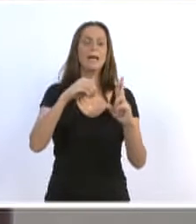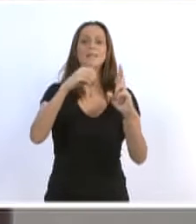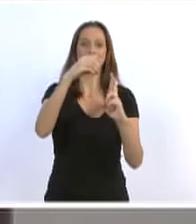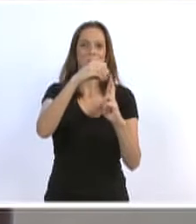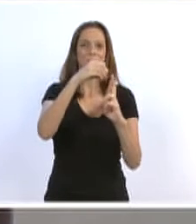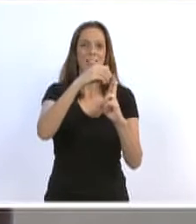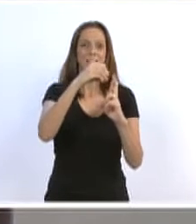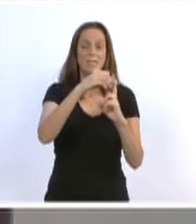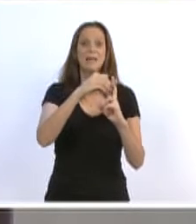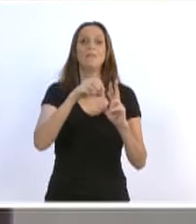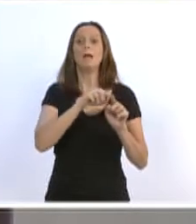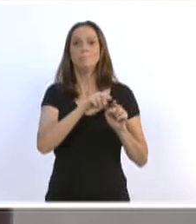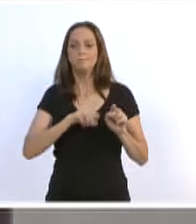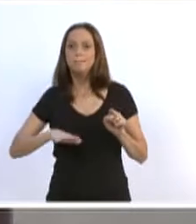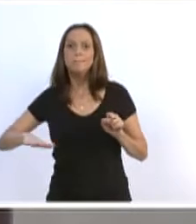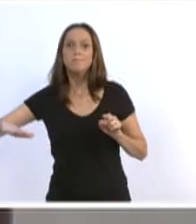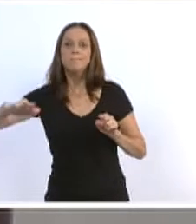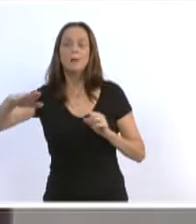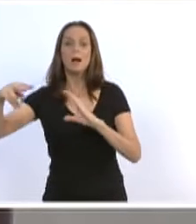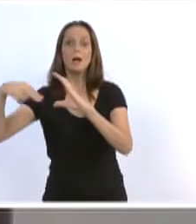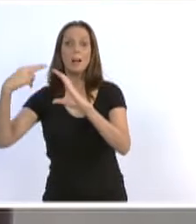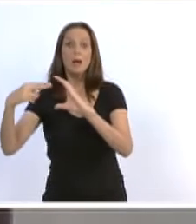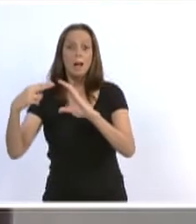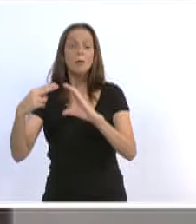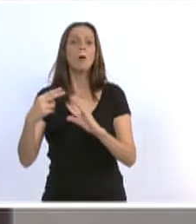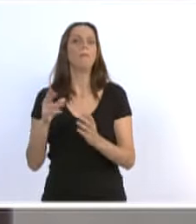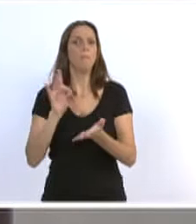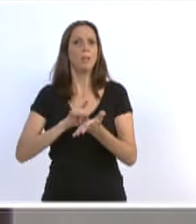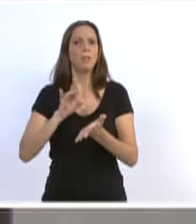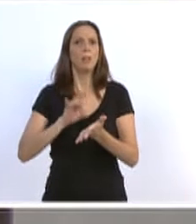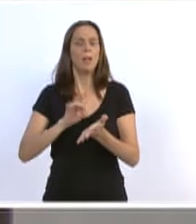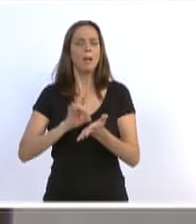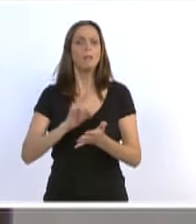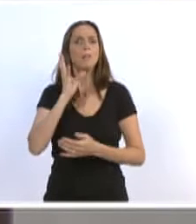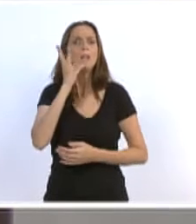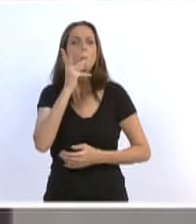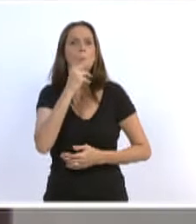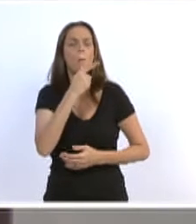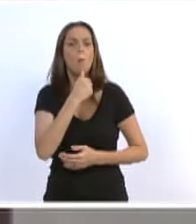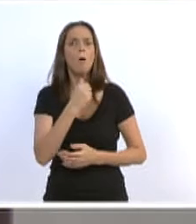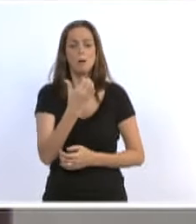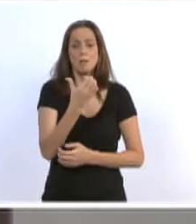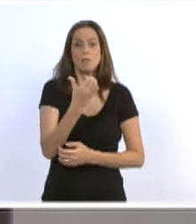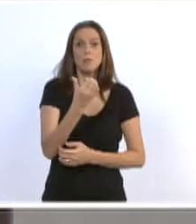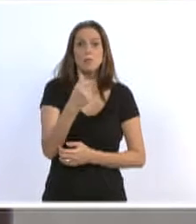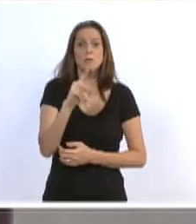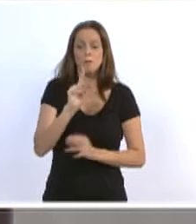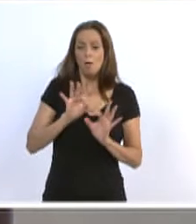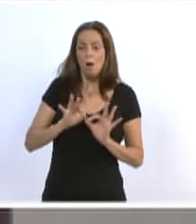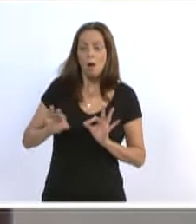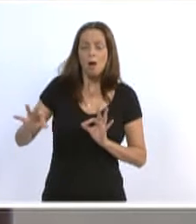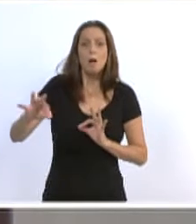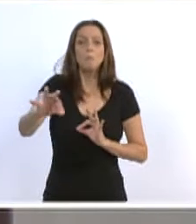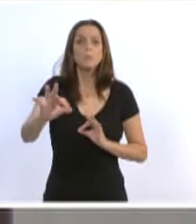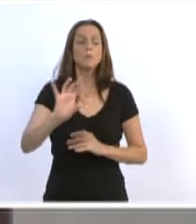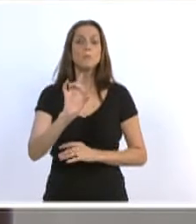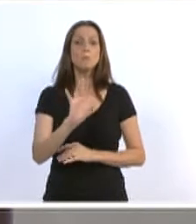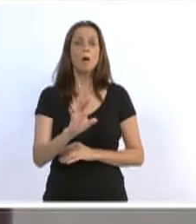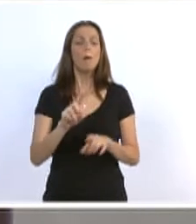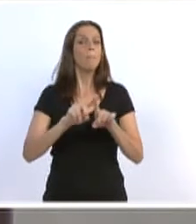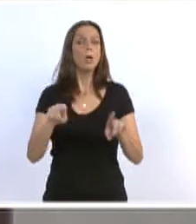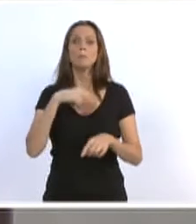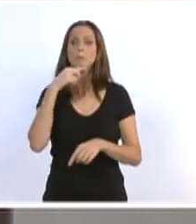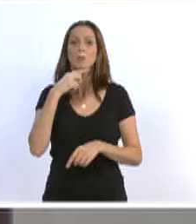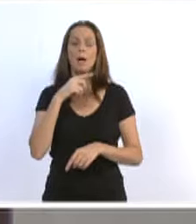e eu estou falando do trajeto de apenas seis quilômetros e 6 kms apenas você não faz em